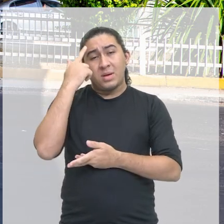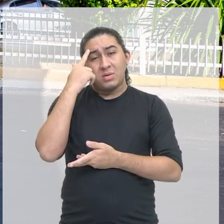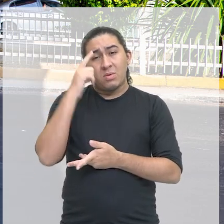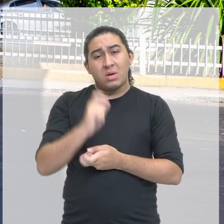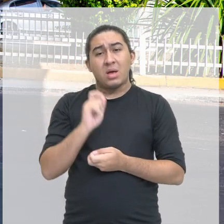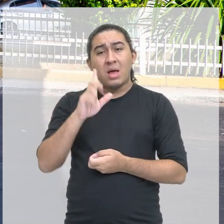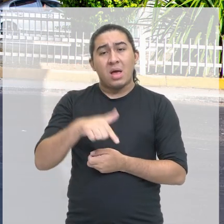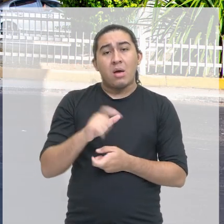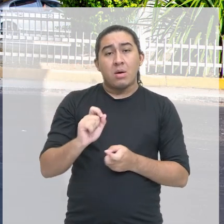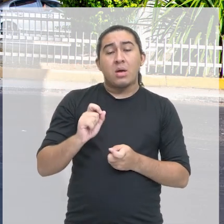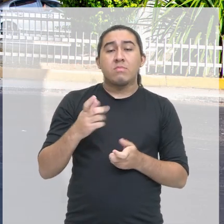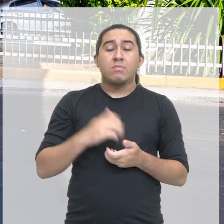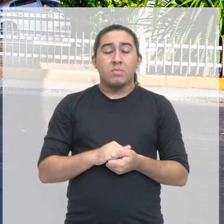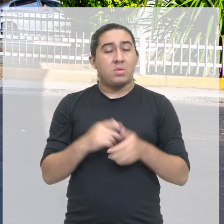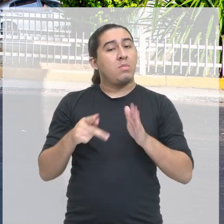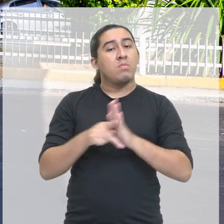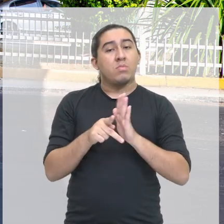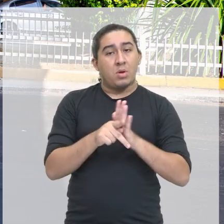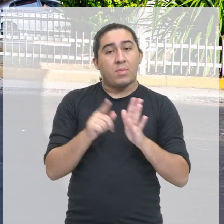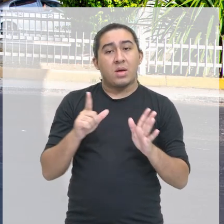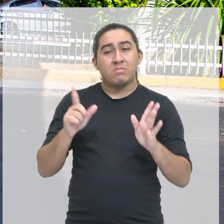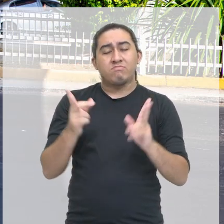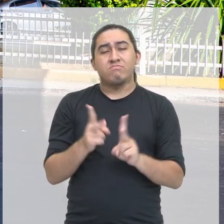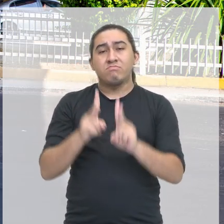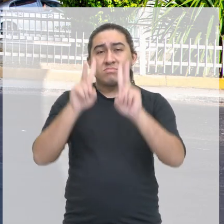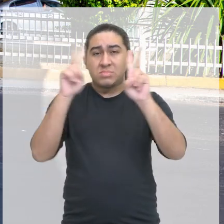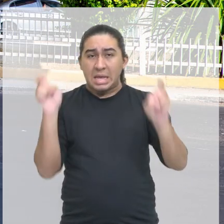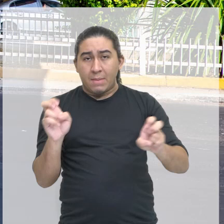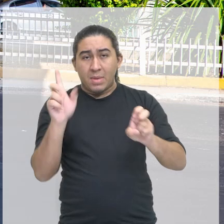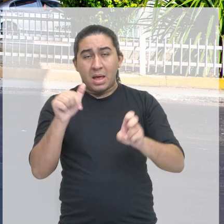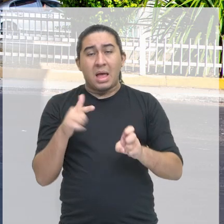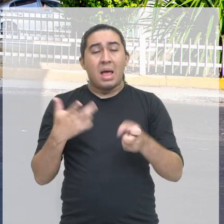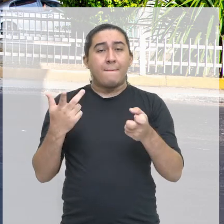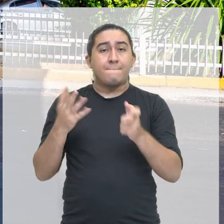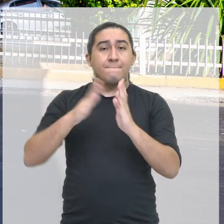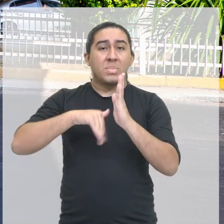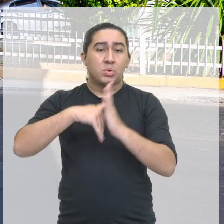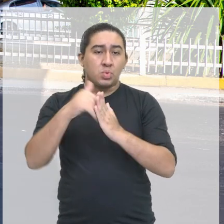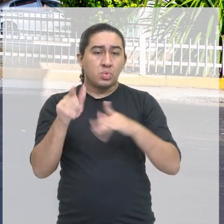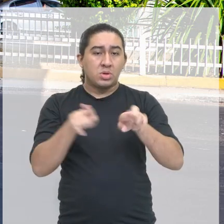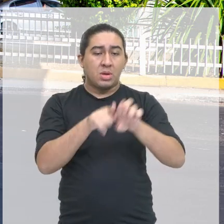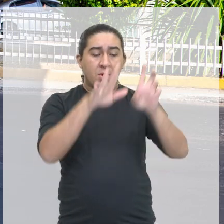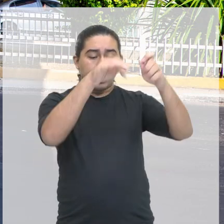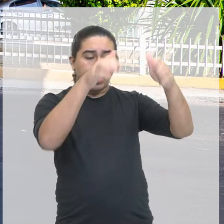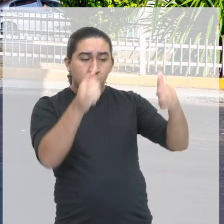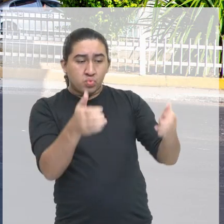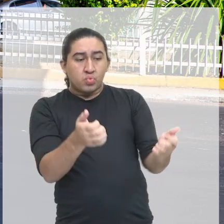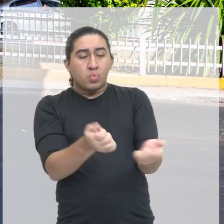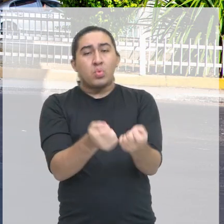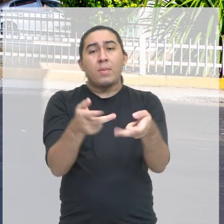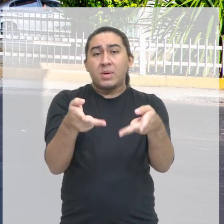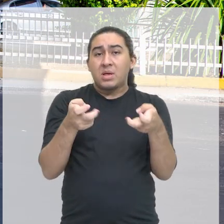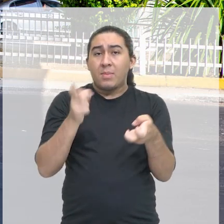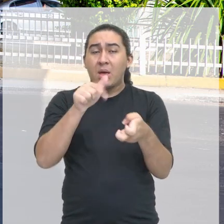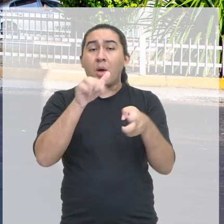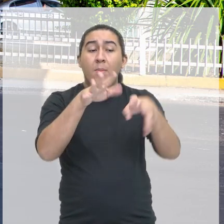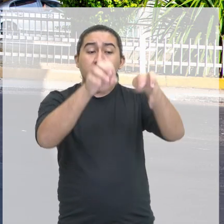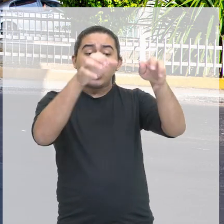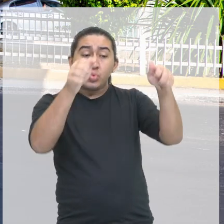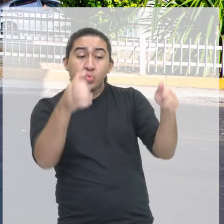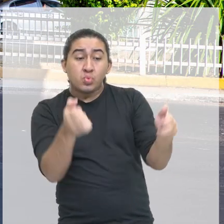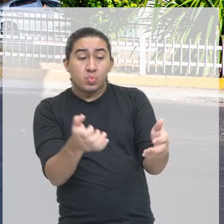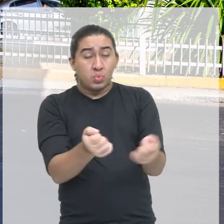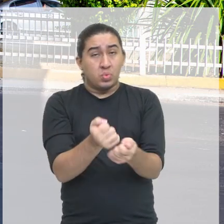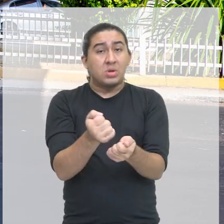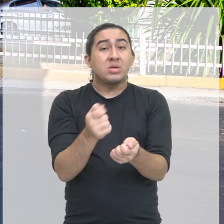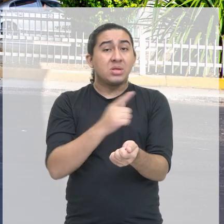né, que é um movimento que se destacou na pintura e na escultura. E vocês viram ali aquela corda, que é uma escultura, ou seja, uma